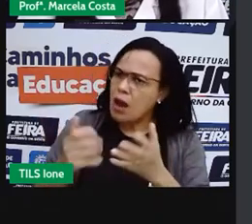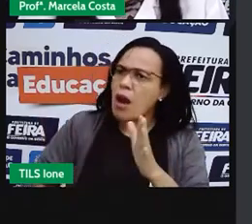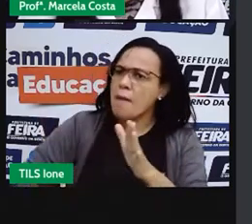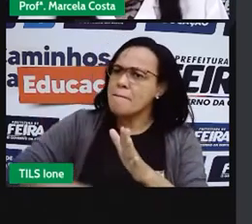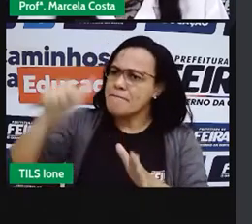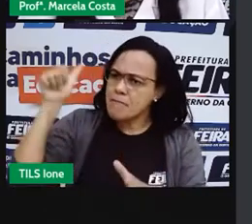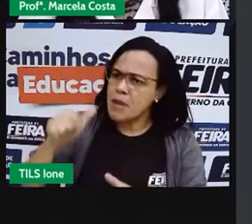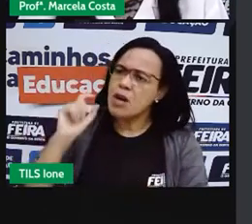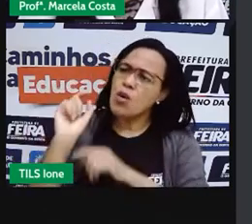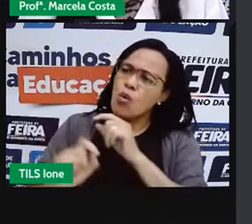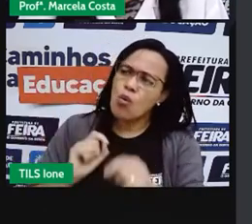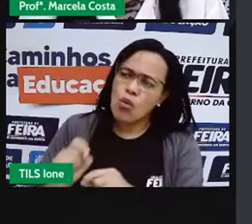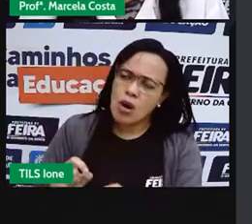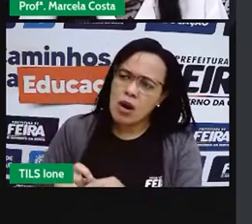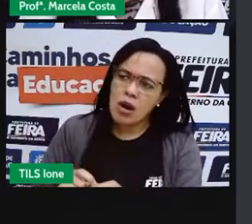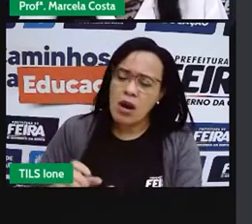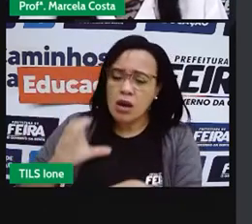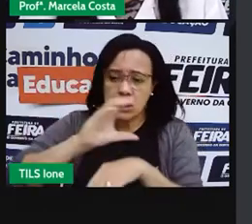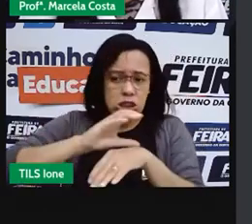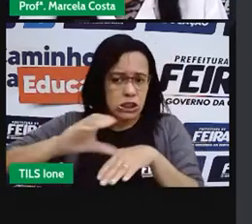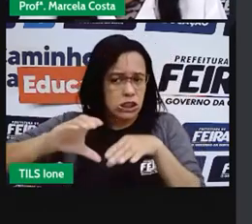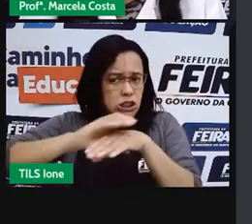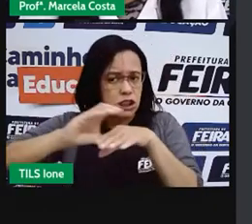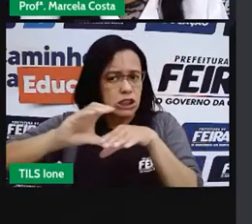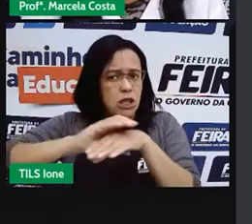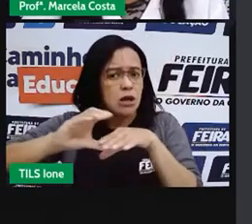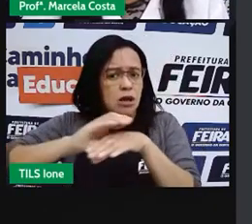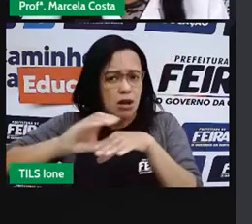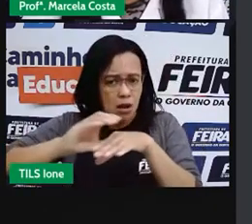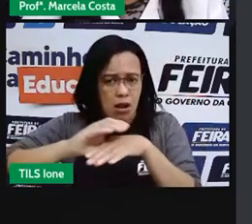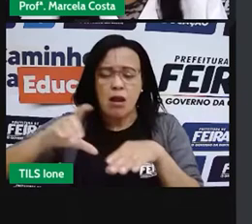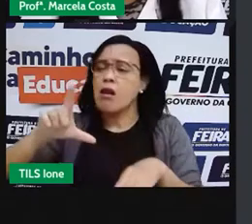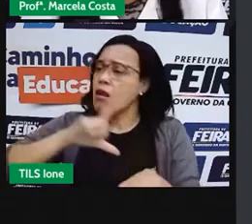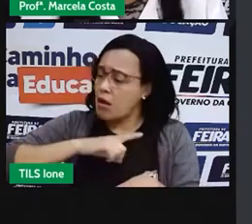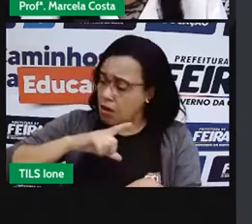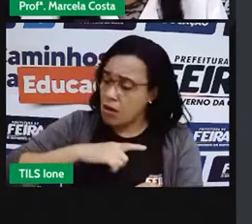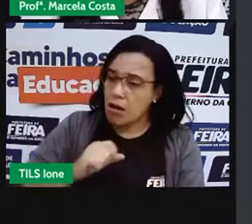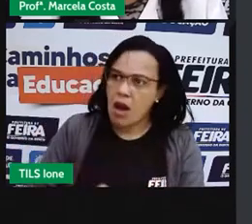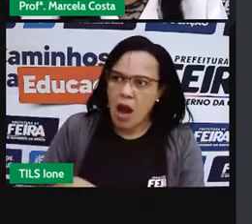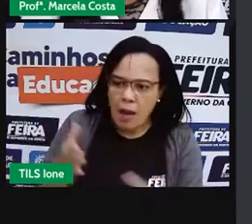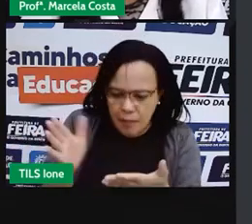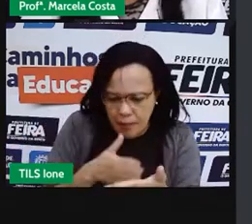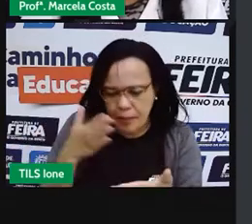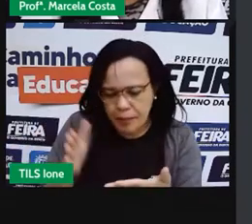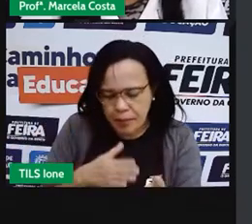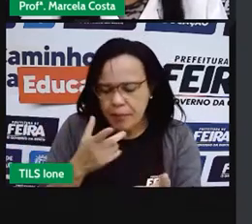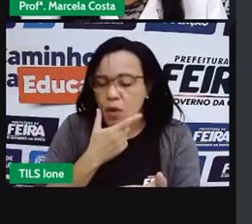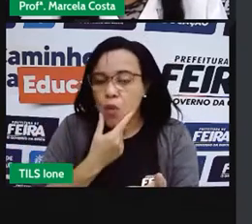O pai foi folheando o livro, parou numa parte, leu e disse para filho: